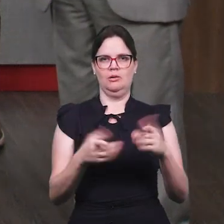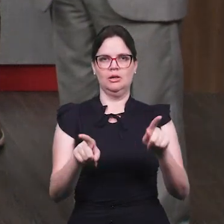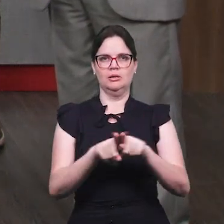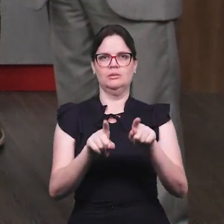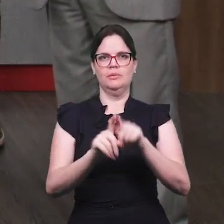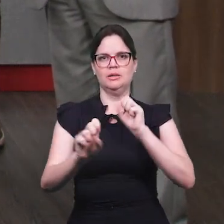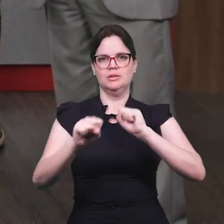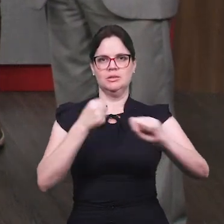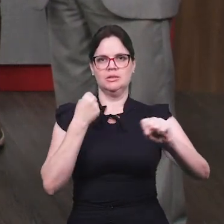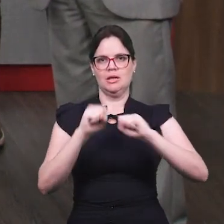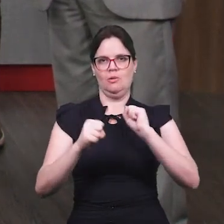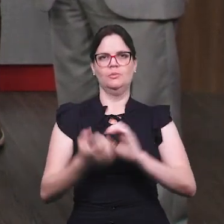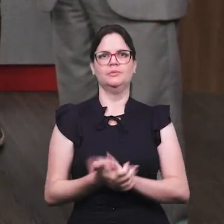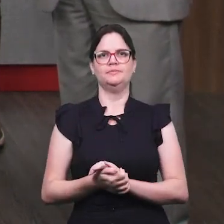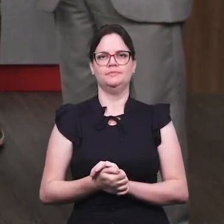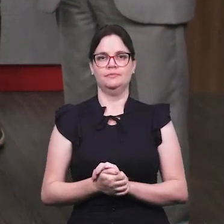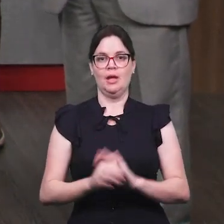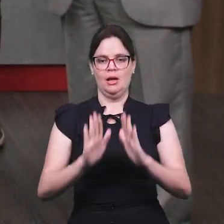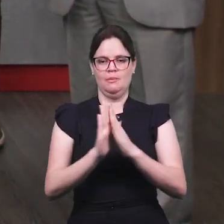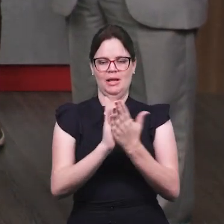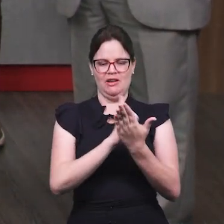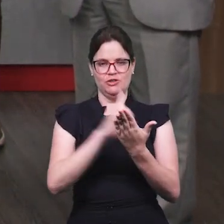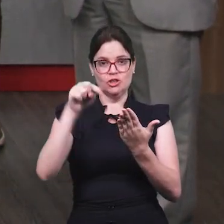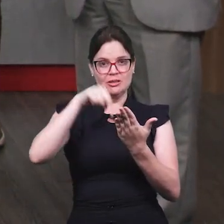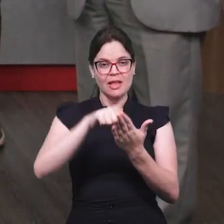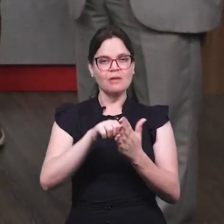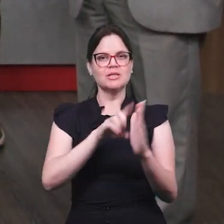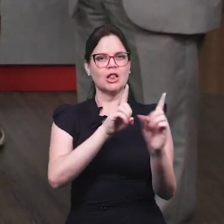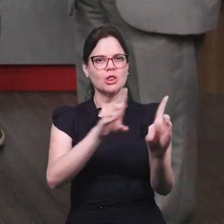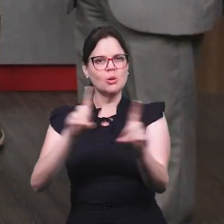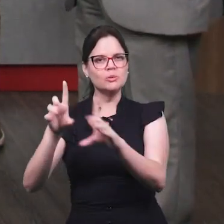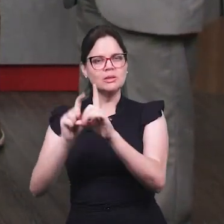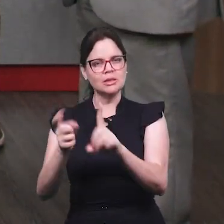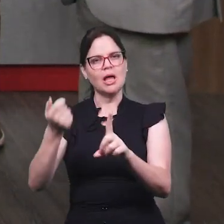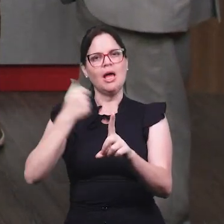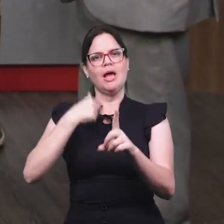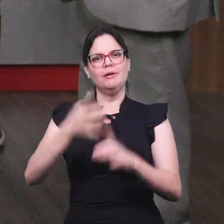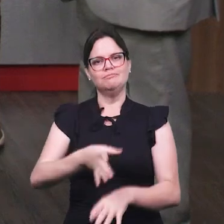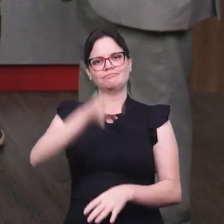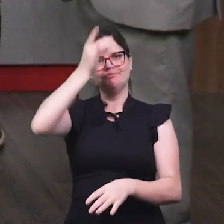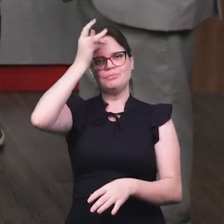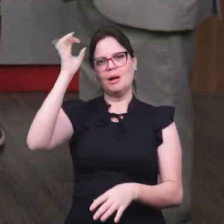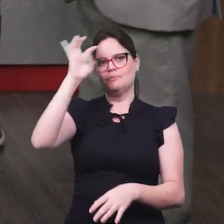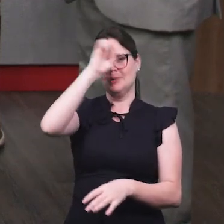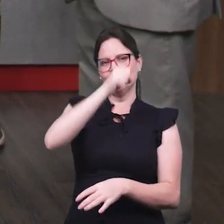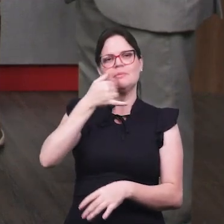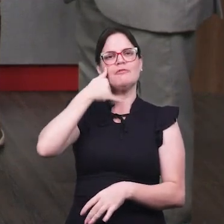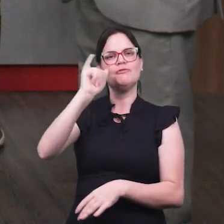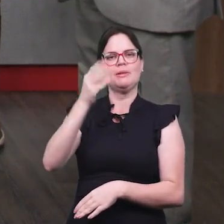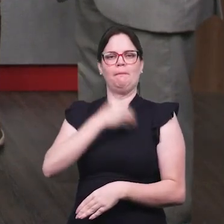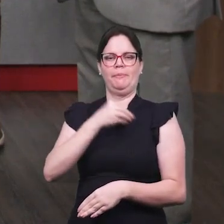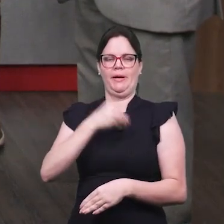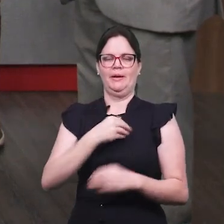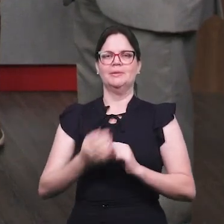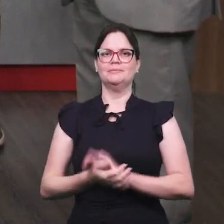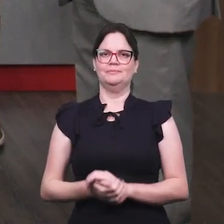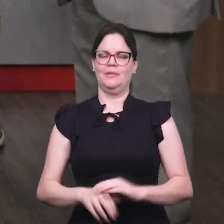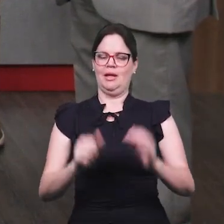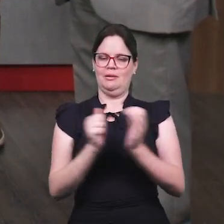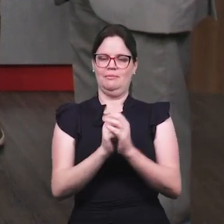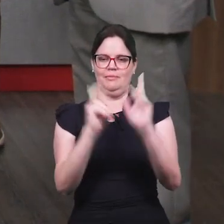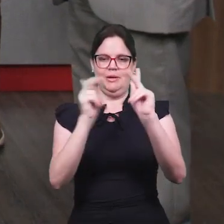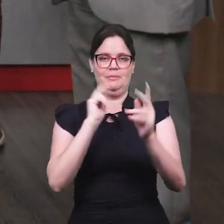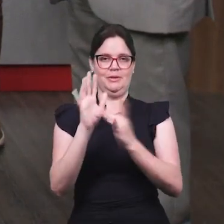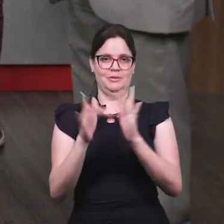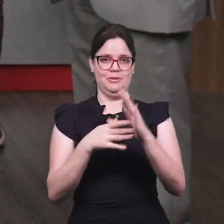bem, vamos ouvir agora a leitura do Salmo 119, verso 11. Escondi a tua palavra no meu coração, para não pecar contra ti.